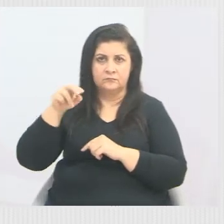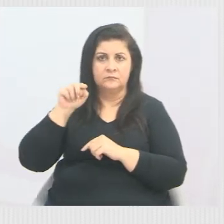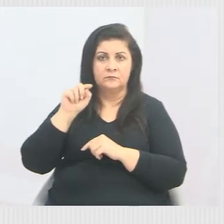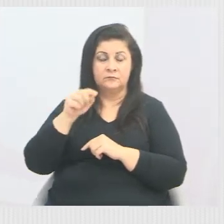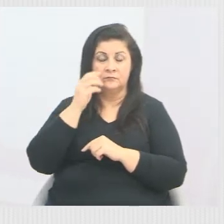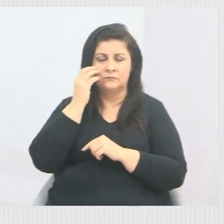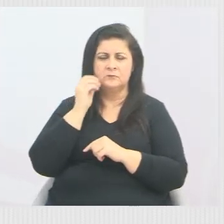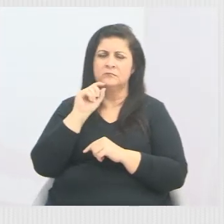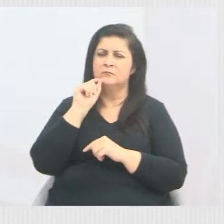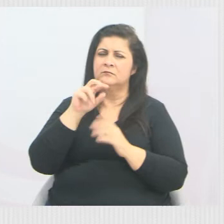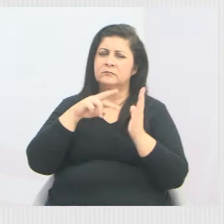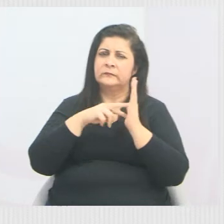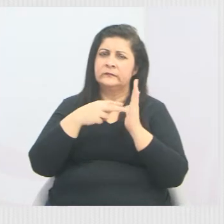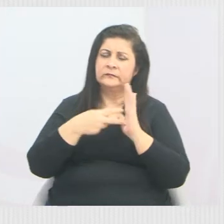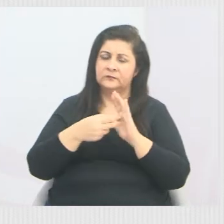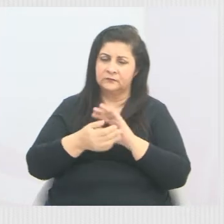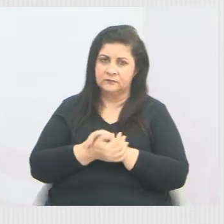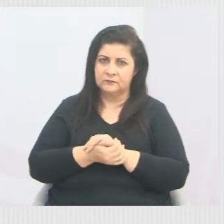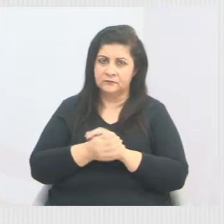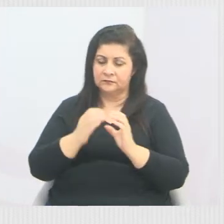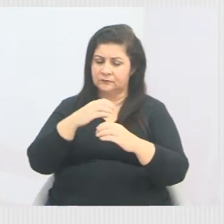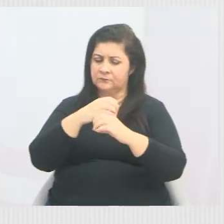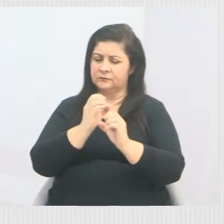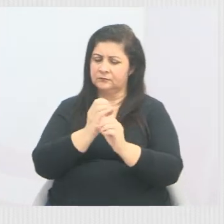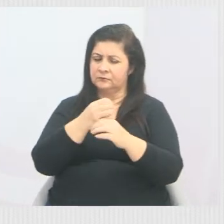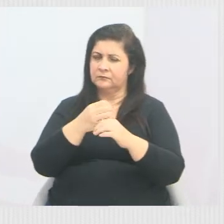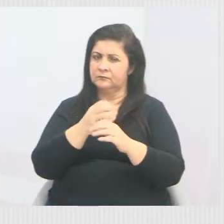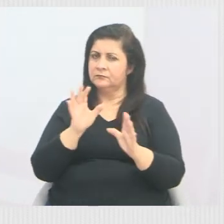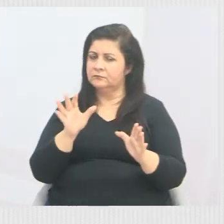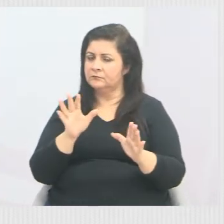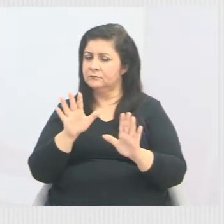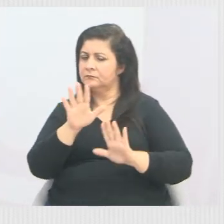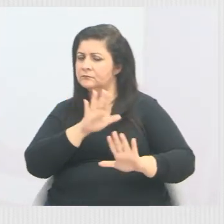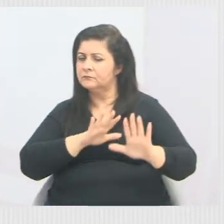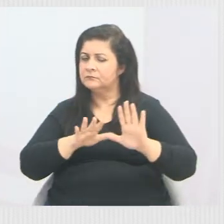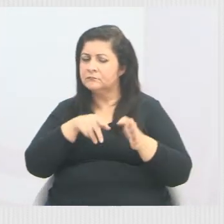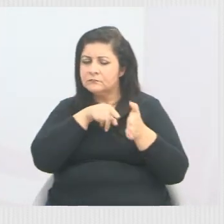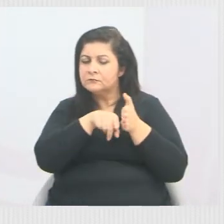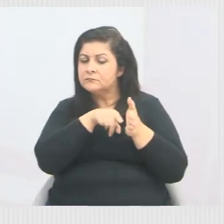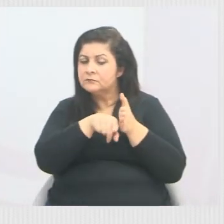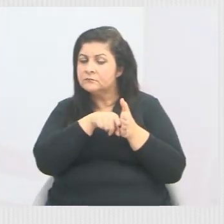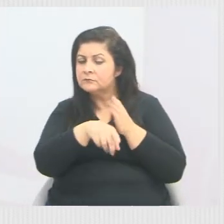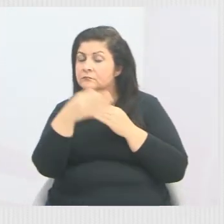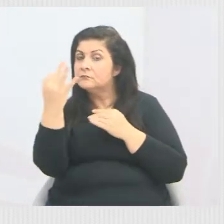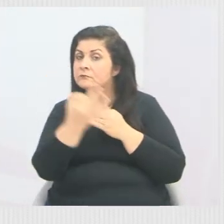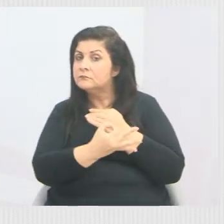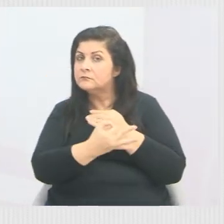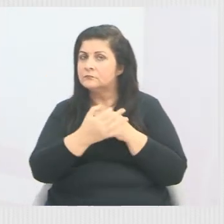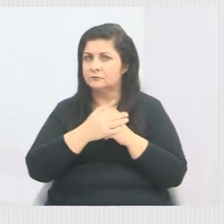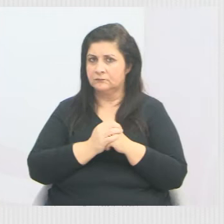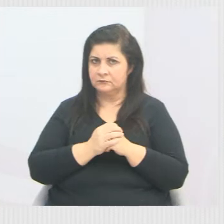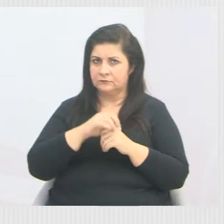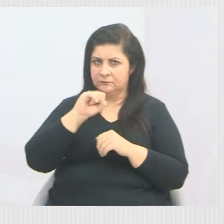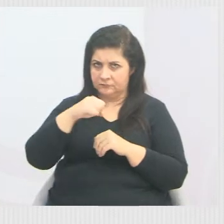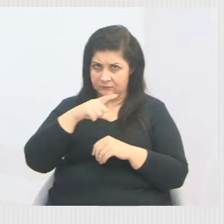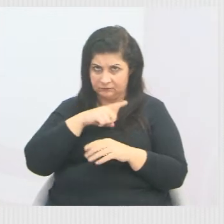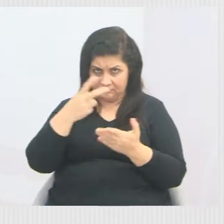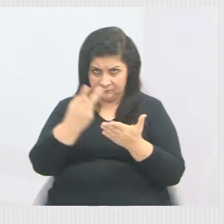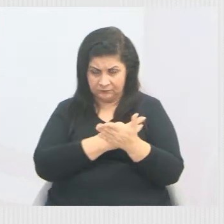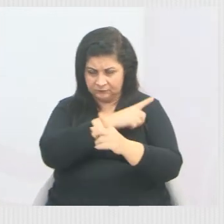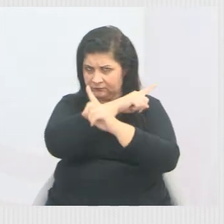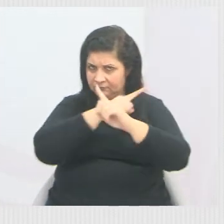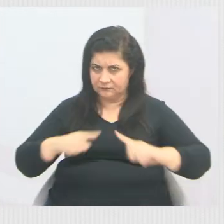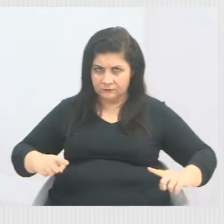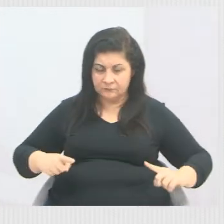7.632.249. O que quer dizer isso? A contabilidade, prudentemente, ela está sempre monitorando o sistema, junto com a controladoria nossa